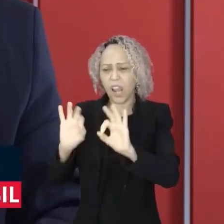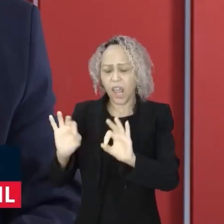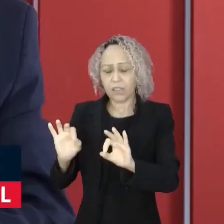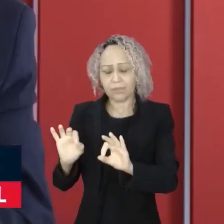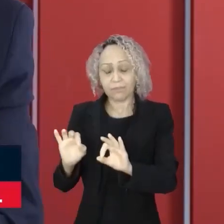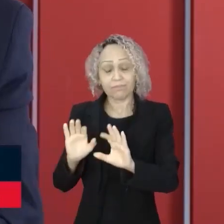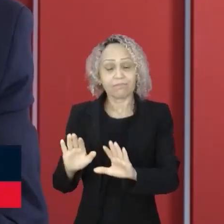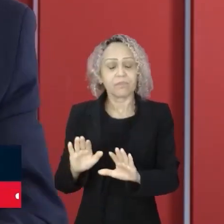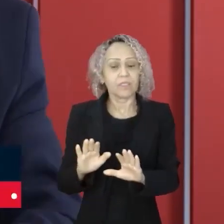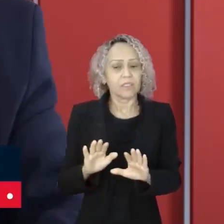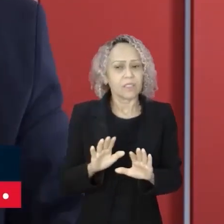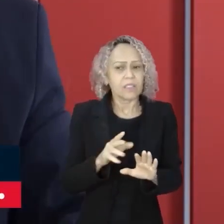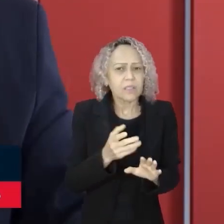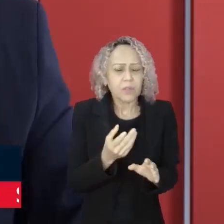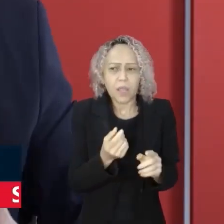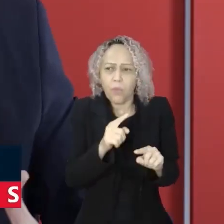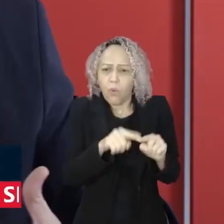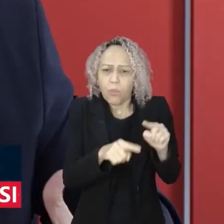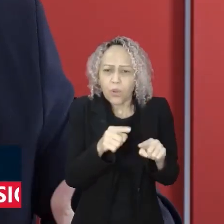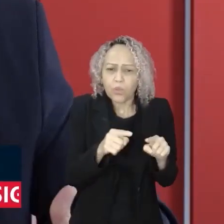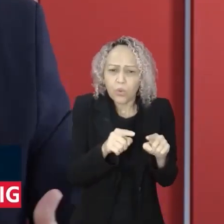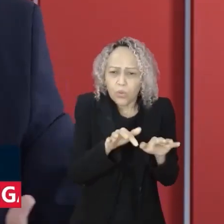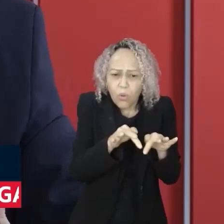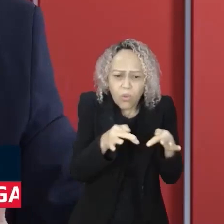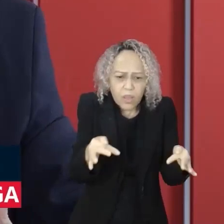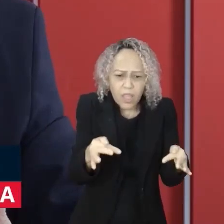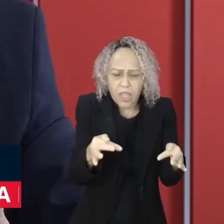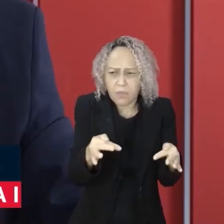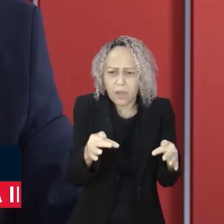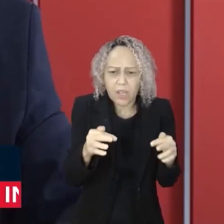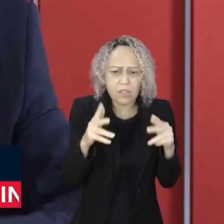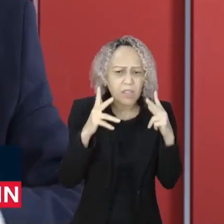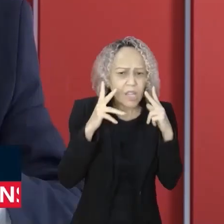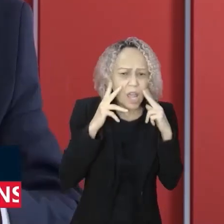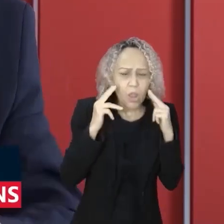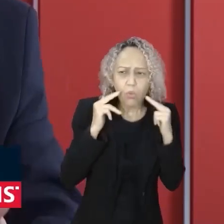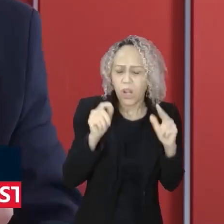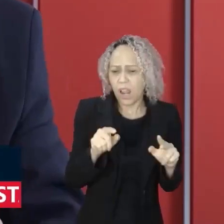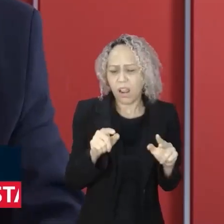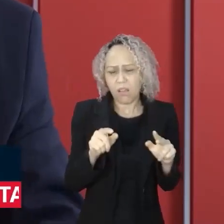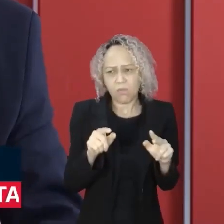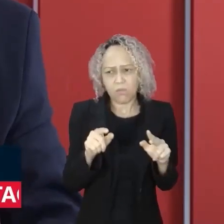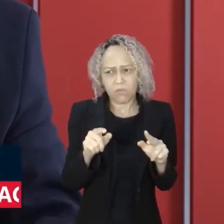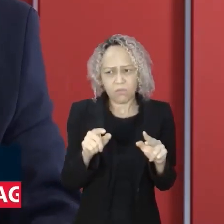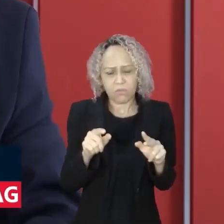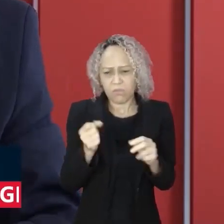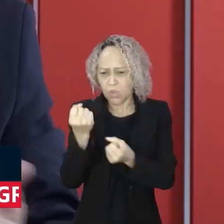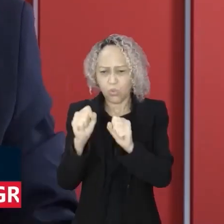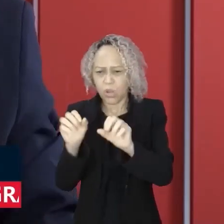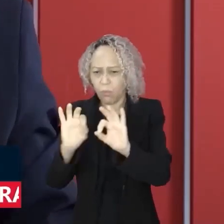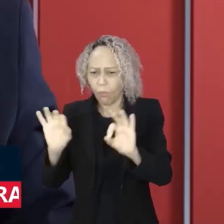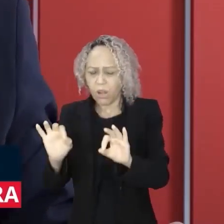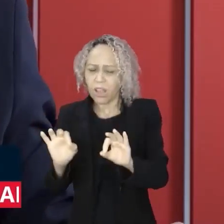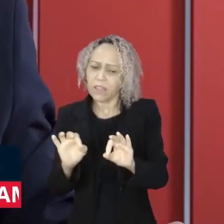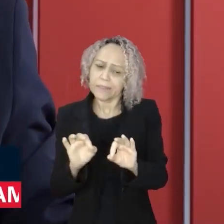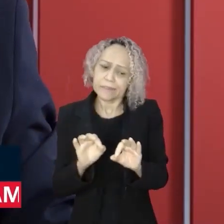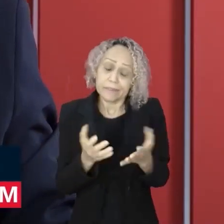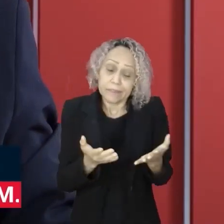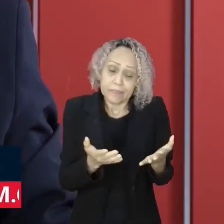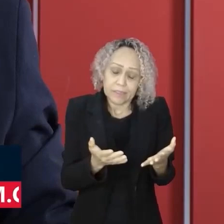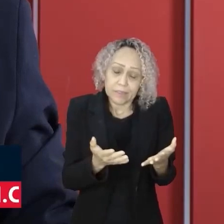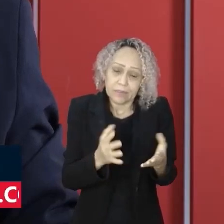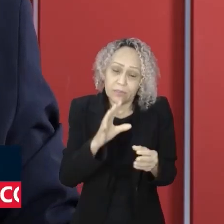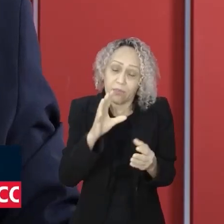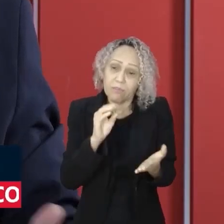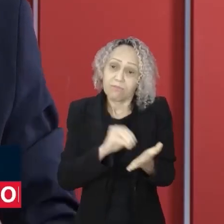você não agrega o valor. Então vai ter um estímulo para as pequenas agroindústrias, mas aí tem que ter assistência técnica. E a assistência técnica foi abandonada nesse